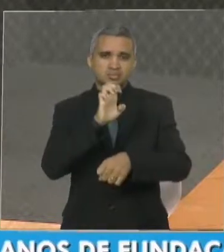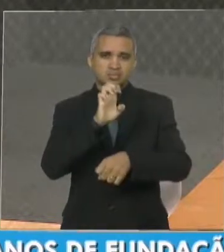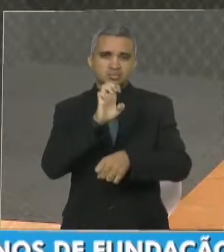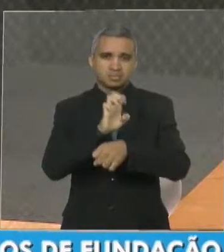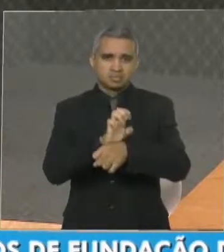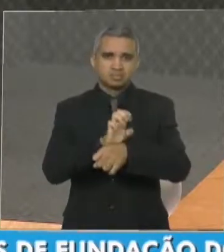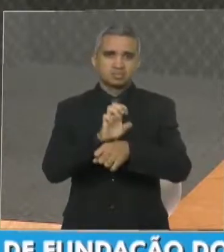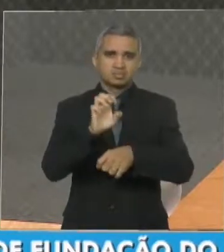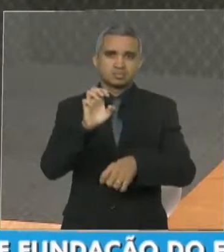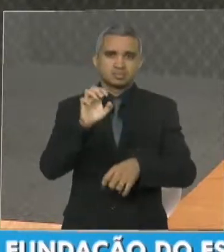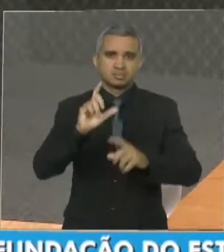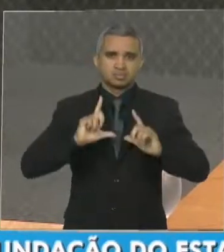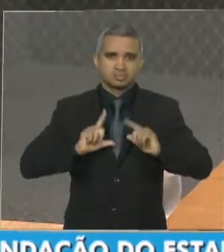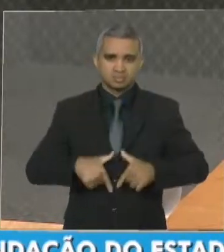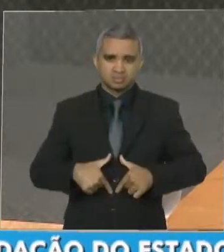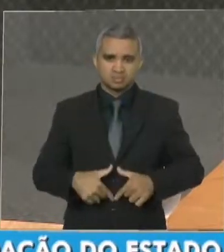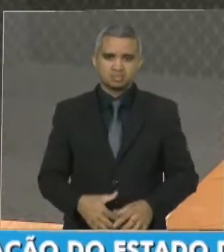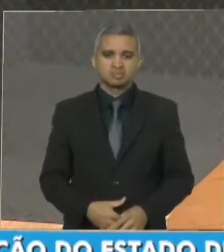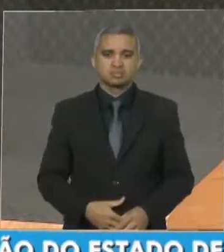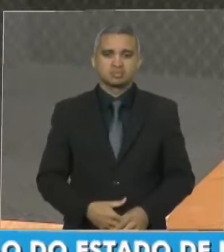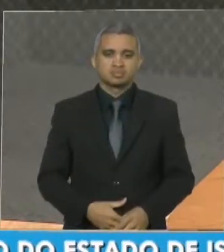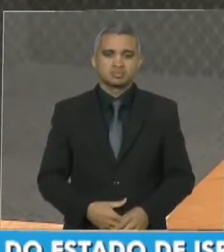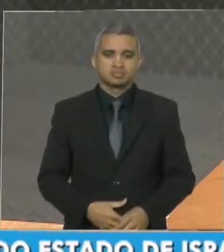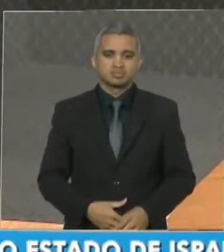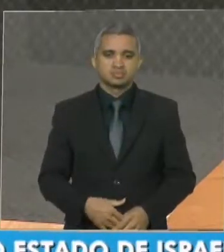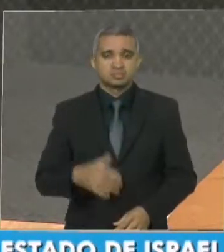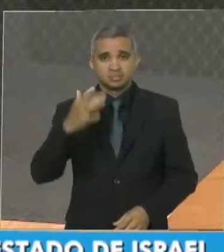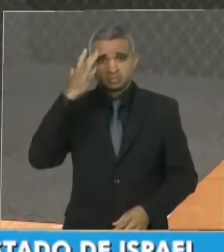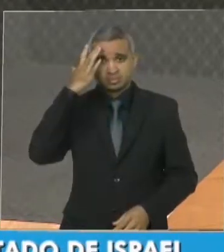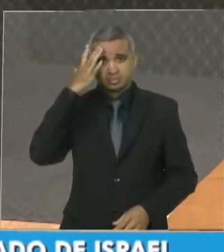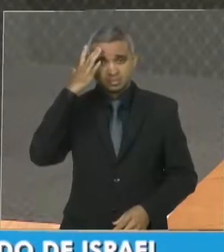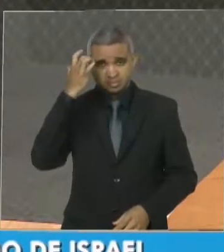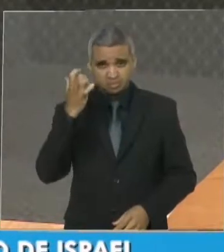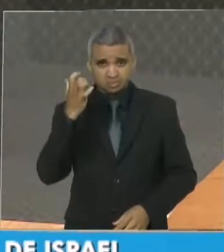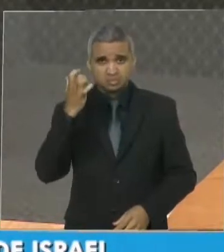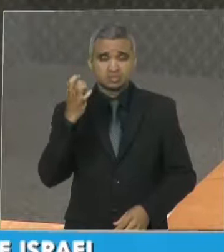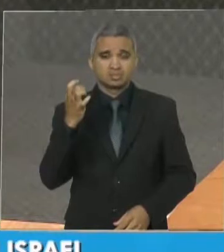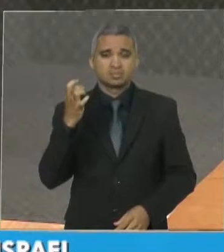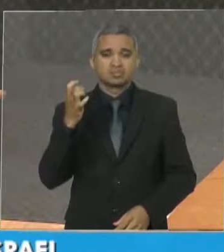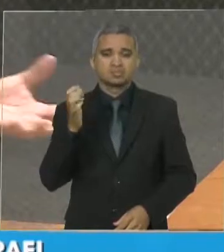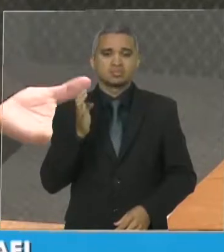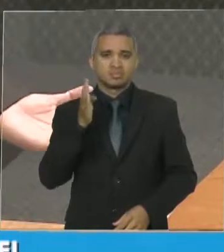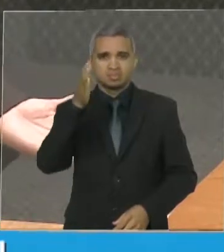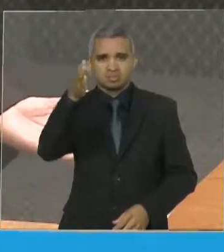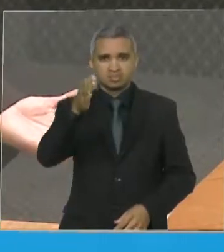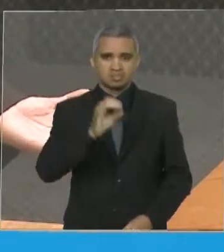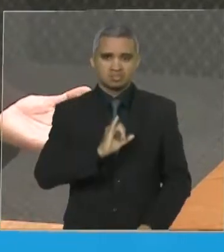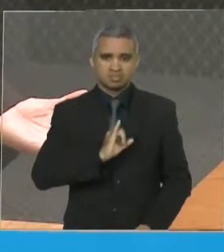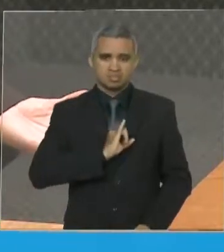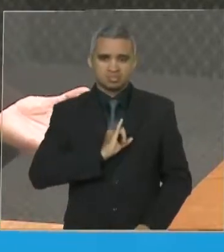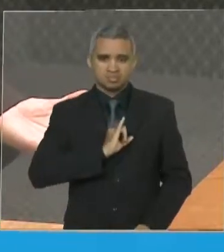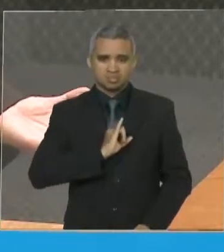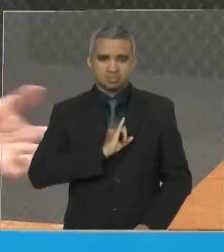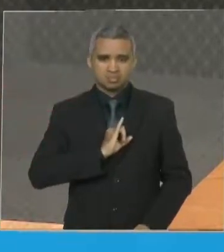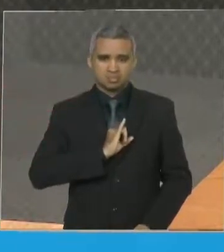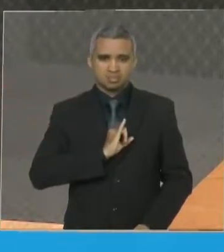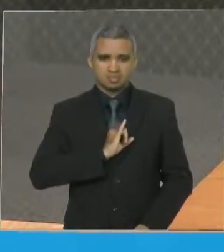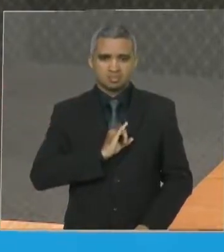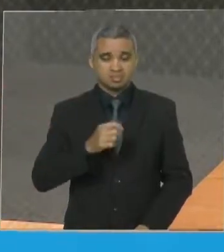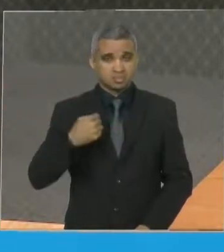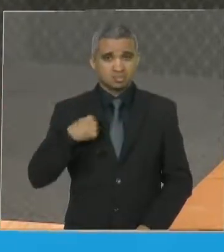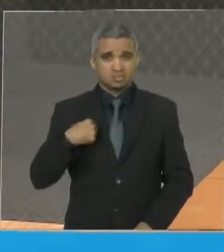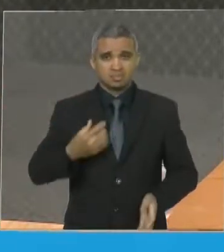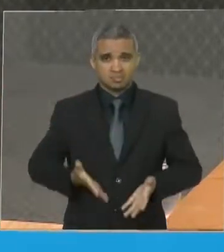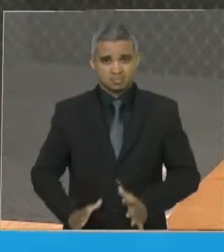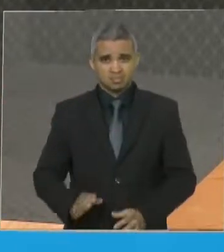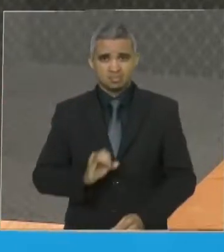Amanhã mesmo estarei acompanhando o embaixador, a imperatriz. Eu sou imperatriz, antes eu tinha que levar o embaixador lá,